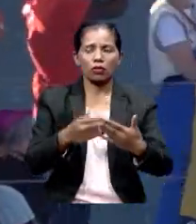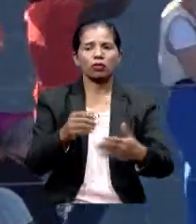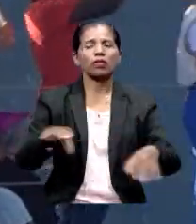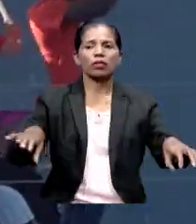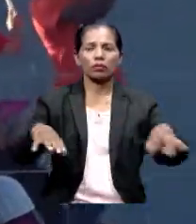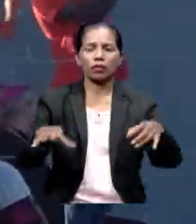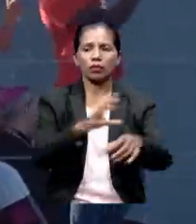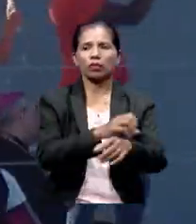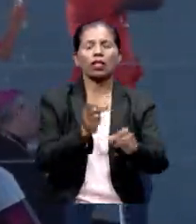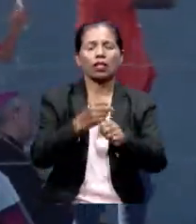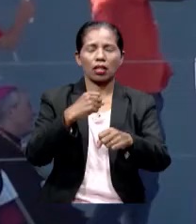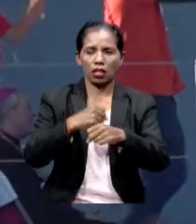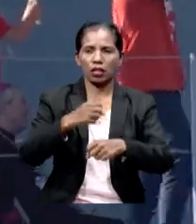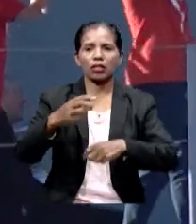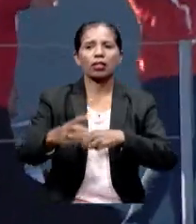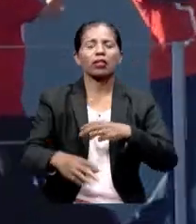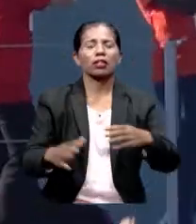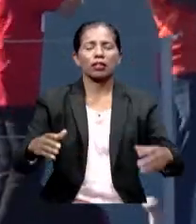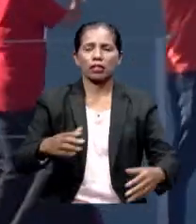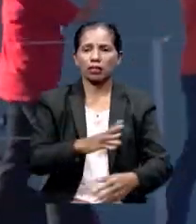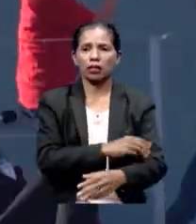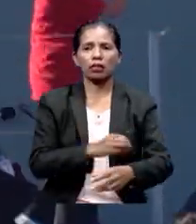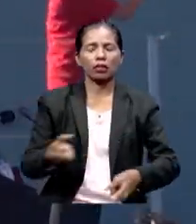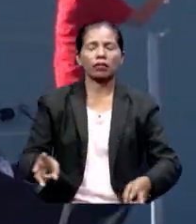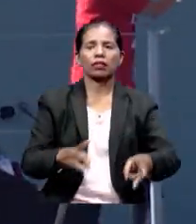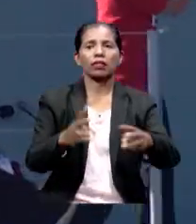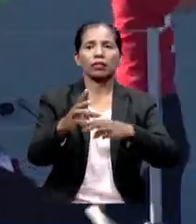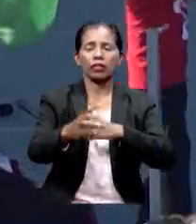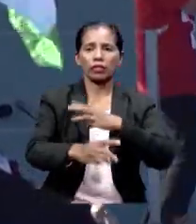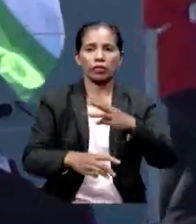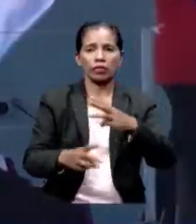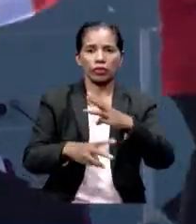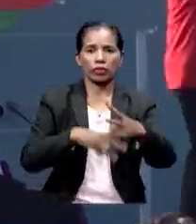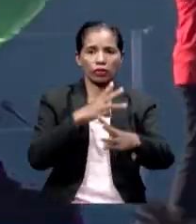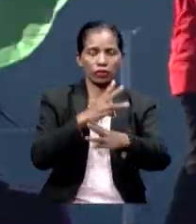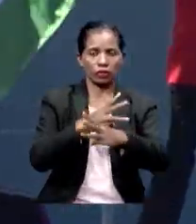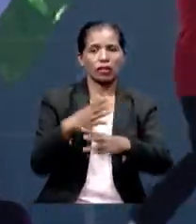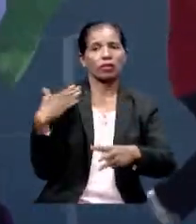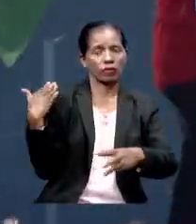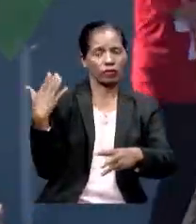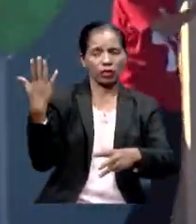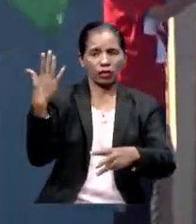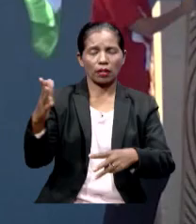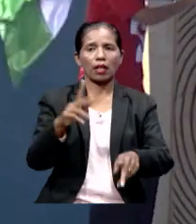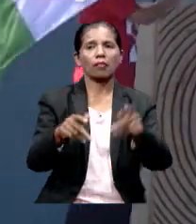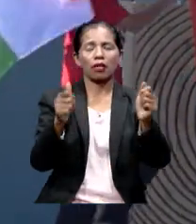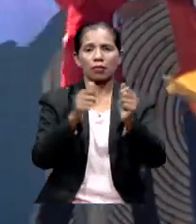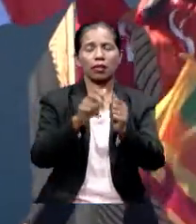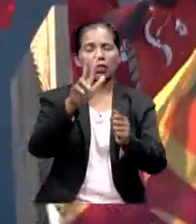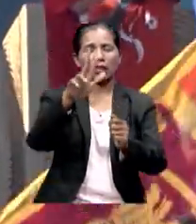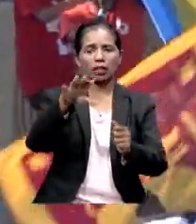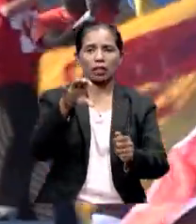serviço onde realiza a Jornada Mundial de Juventude e a Lisboa. Tuirdado, sua autoridade portuguesa, peregrino Hamuto Grinho, atostou o